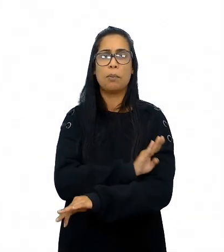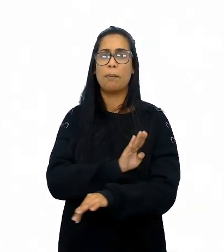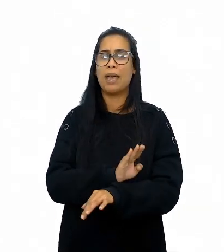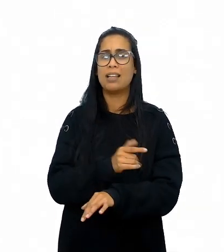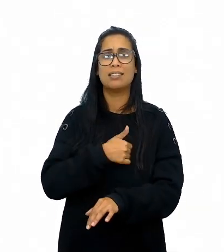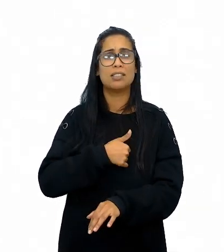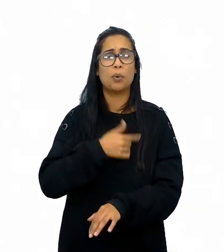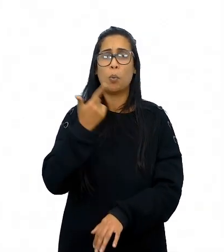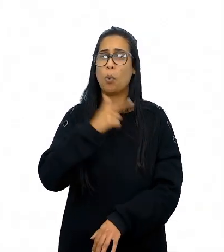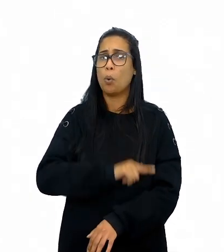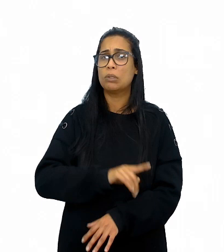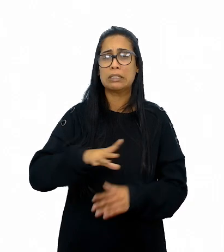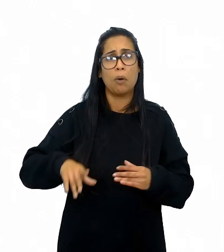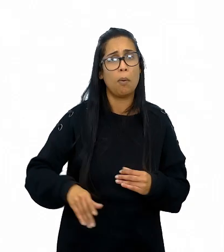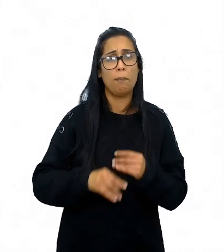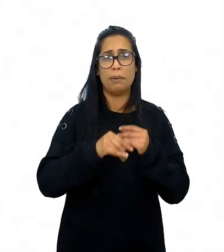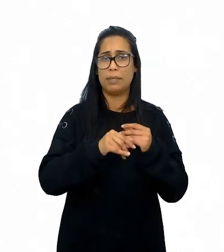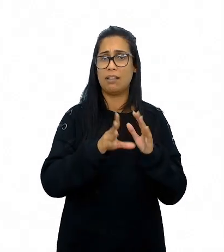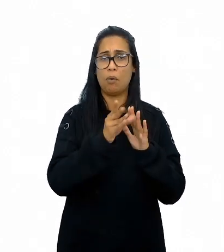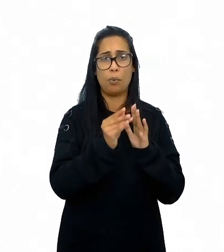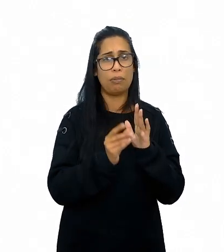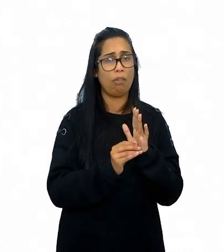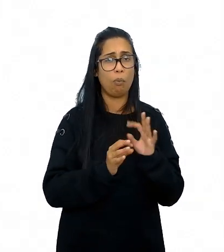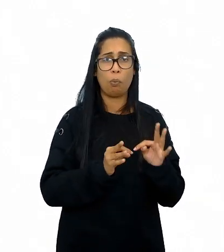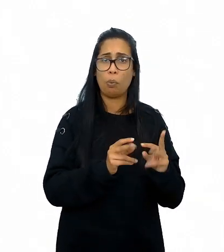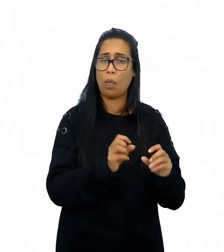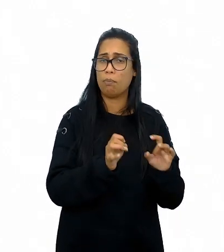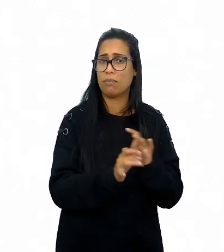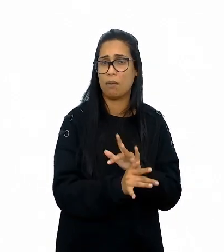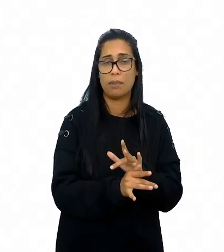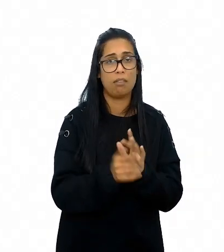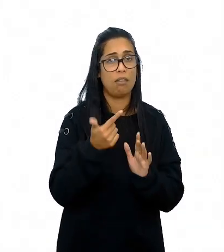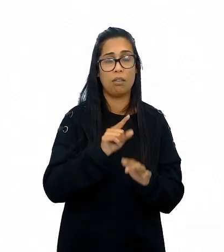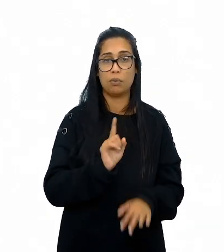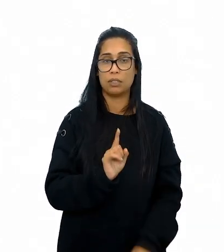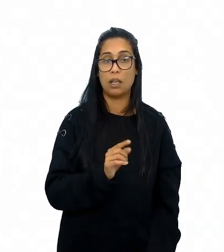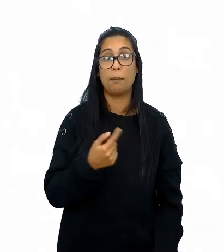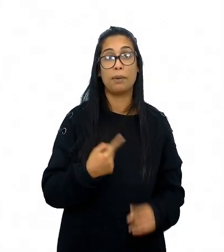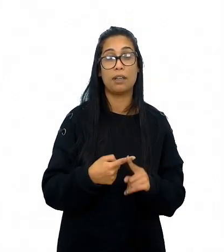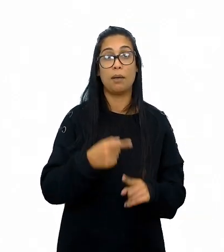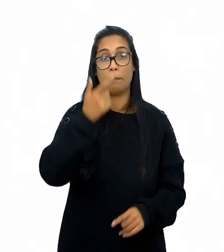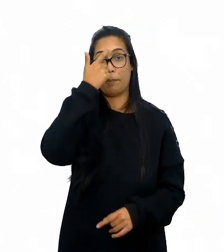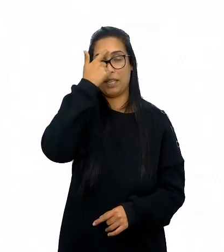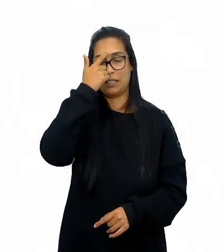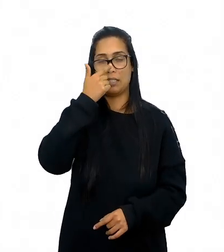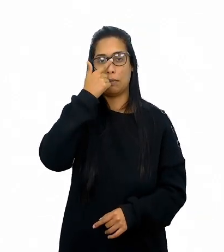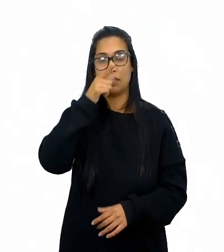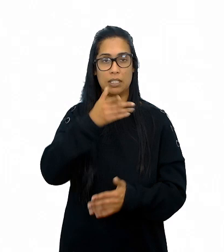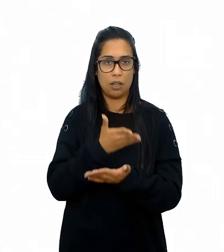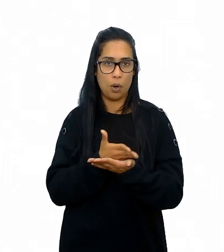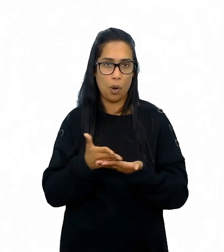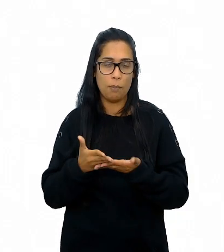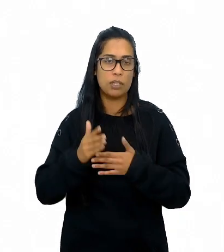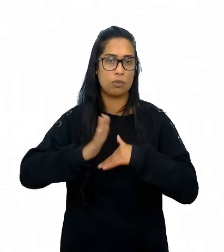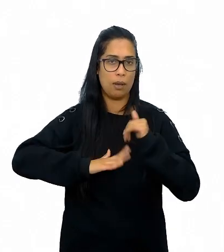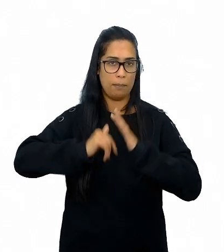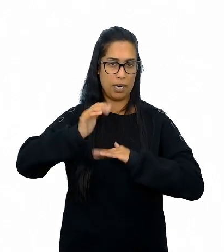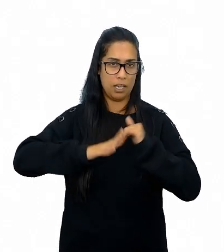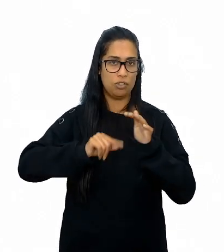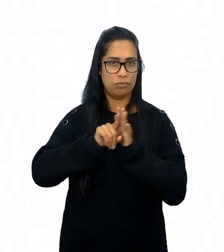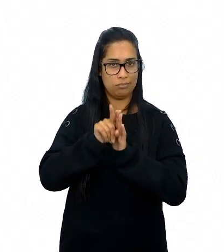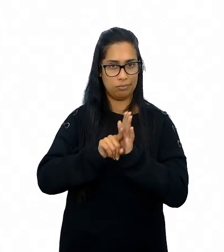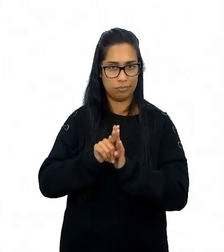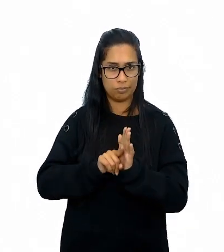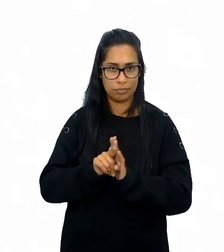né, de todo aquele conteúdo ali, porque pensem que a partir de uma prática investigativa, vocês também vão estar